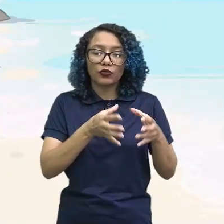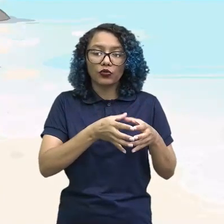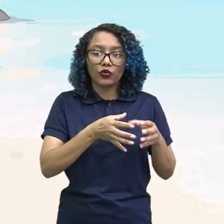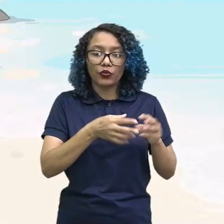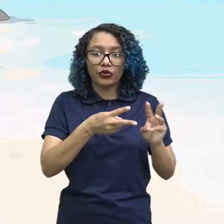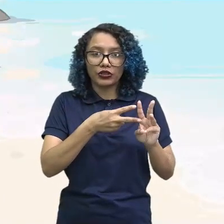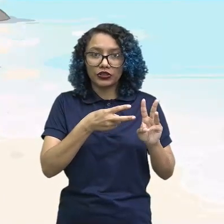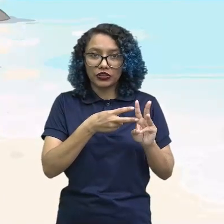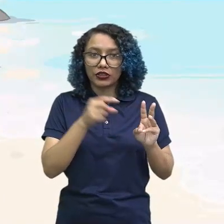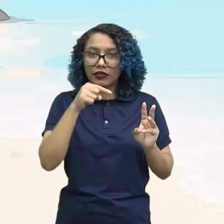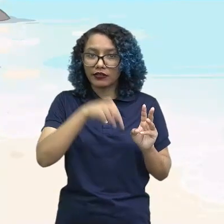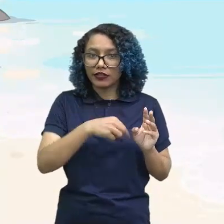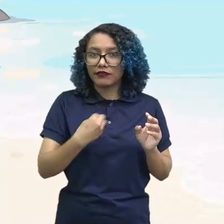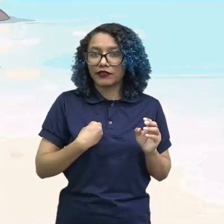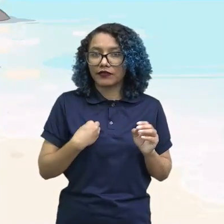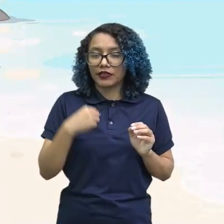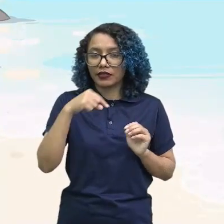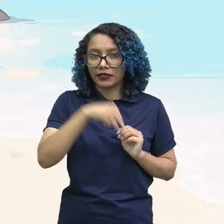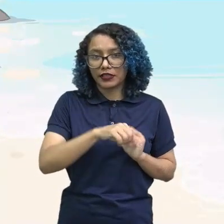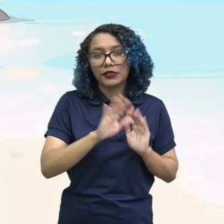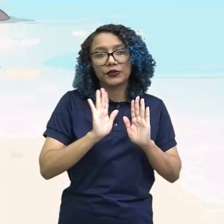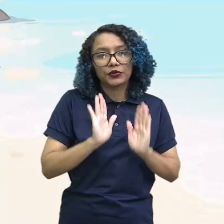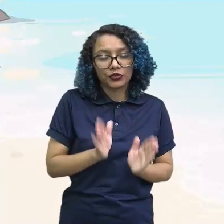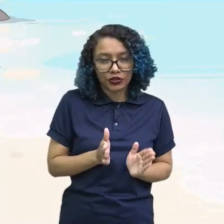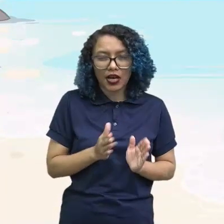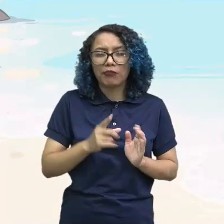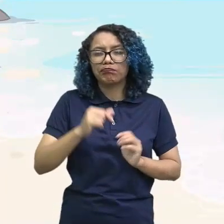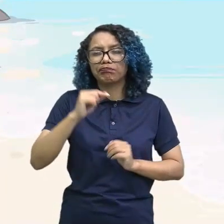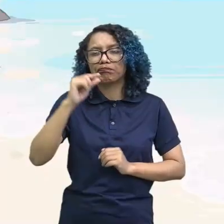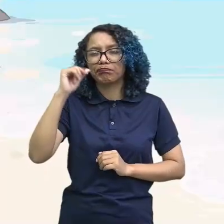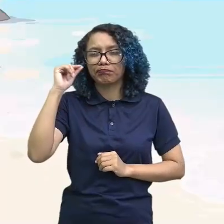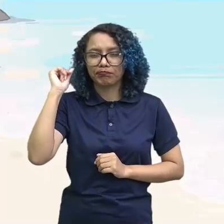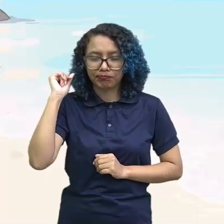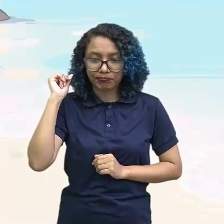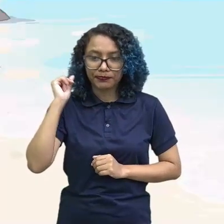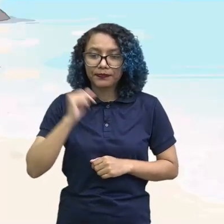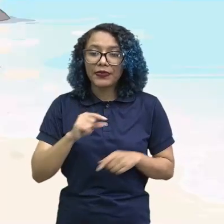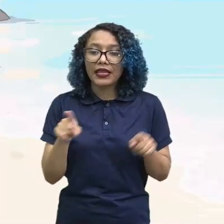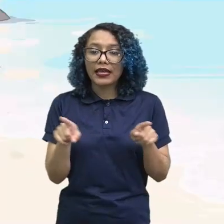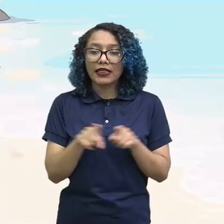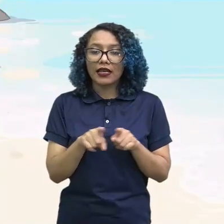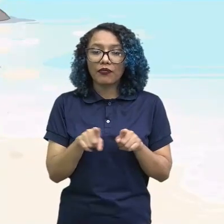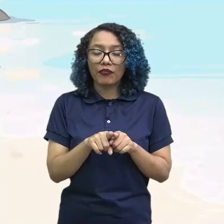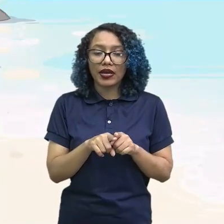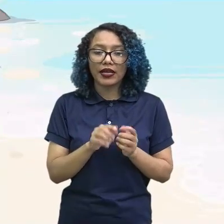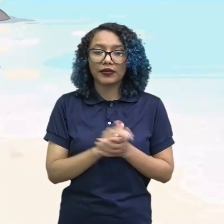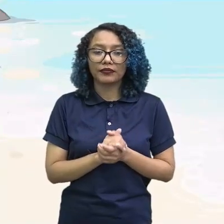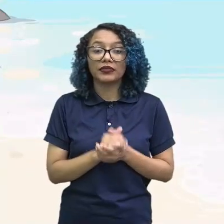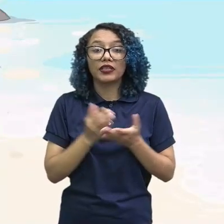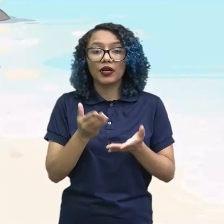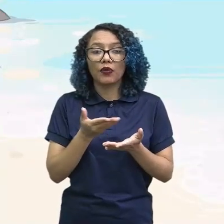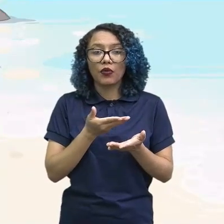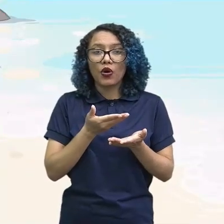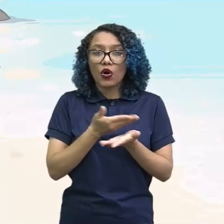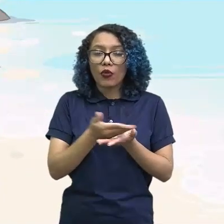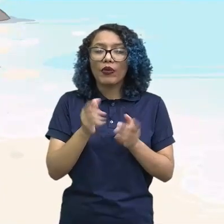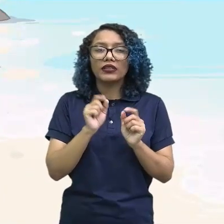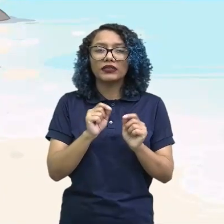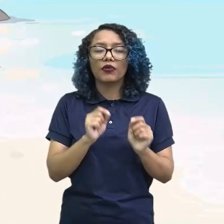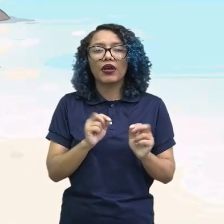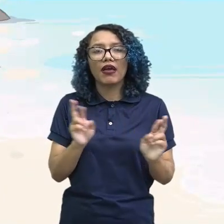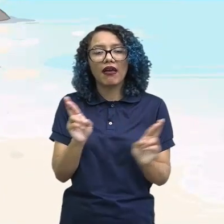já habitavam, já viviam aqui nessa terra há muito tempo. E observem que aqui começa o intercâmbio